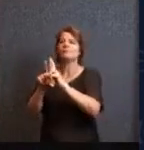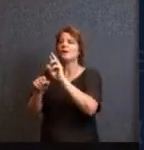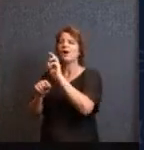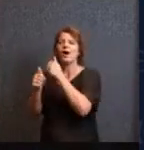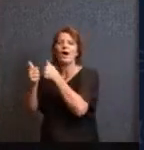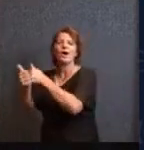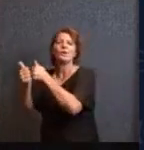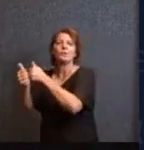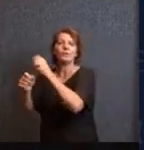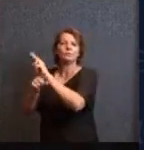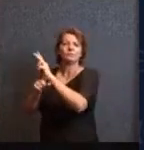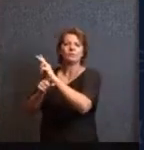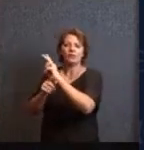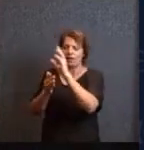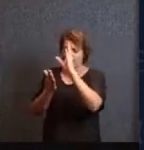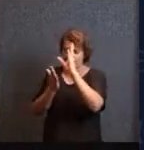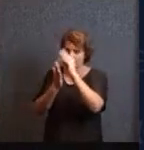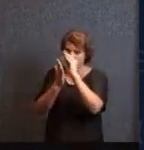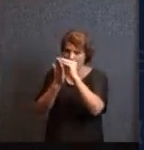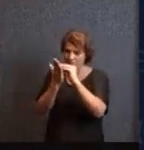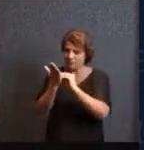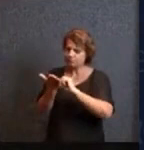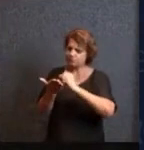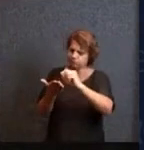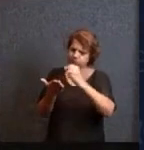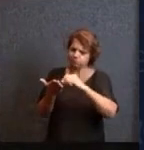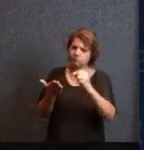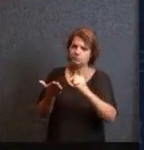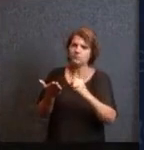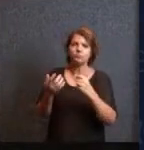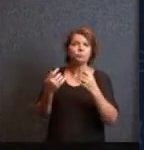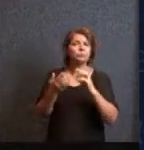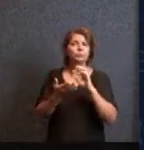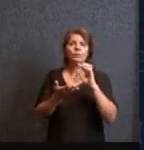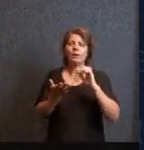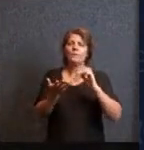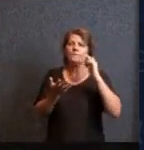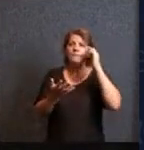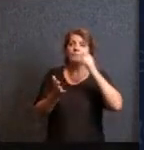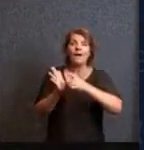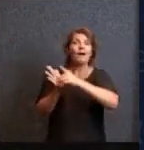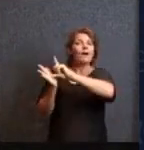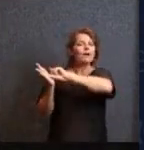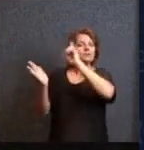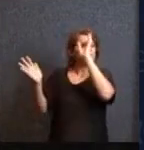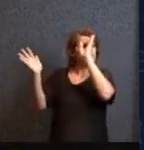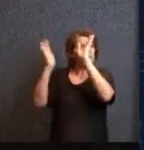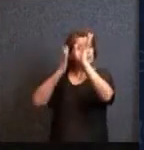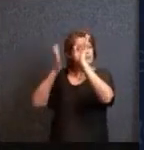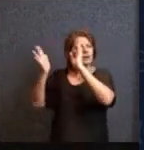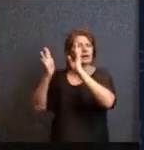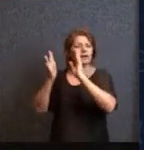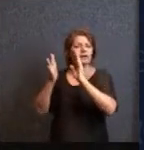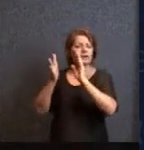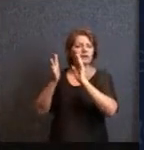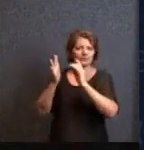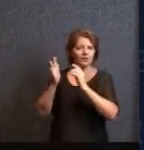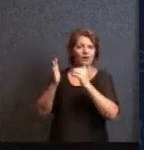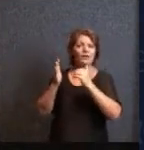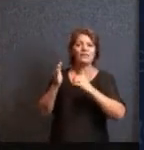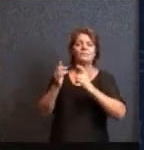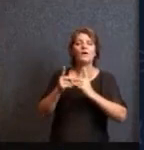os registros que precisarão ser feitos. Então, tudo isso é a etapa que antecede o durante, que